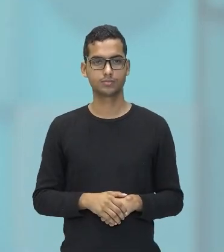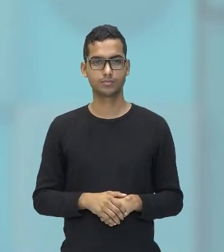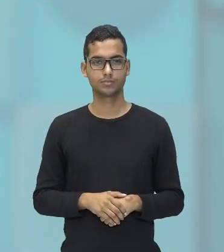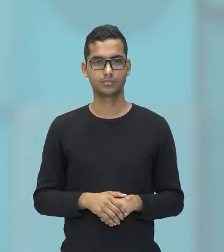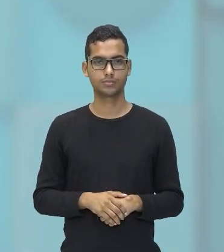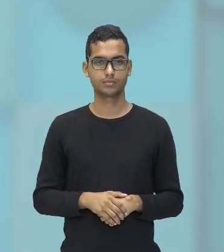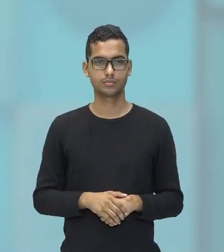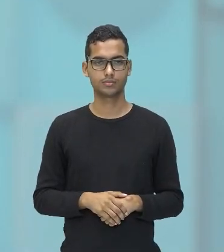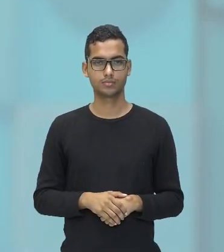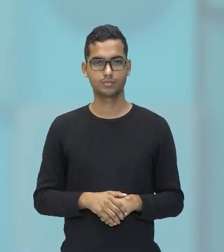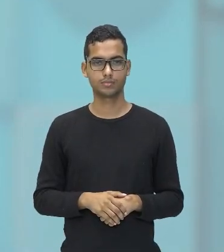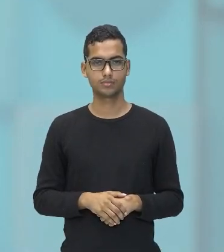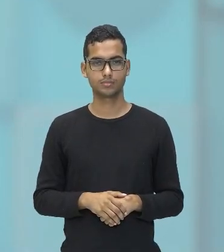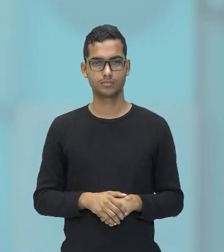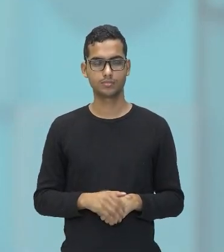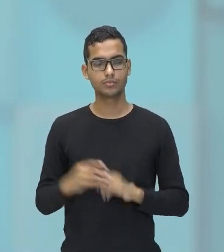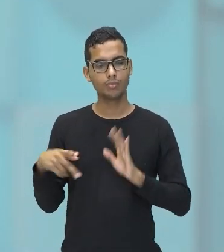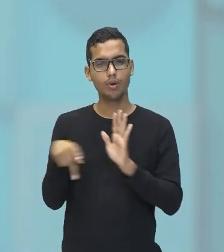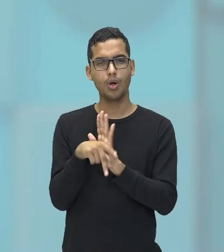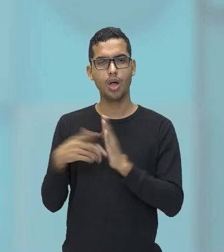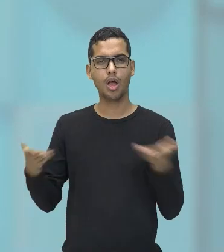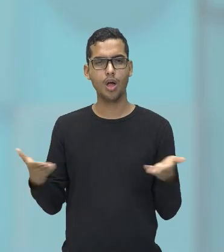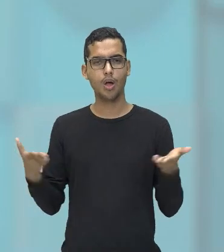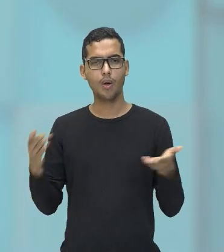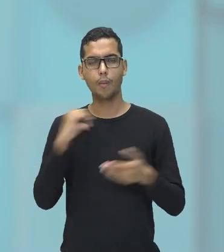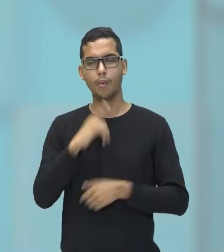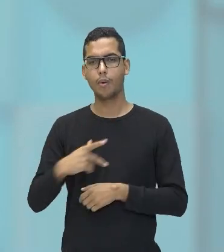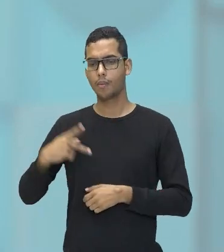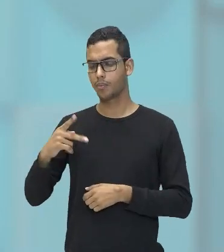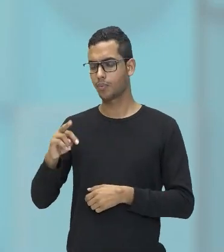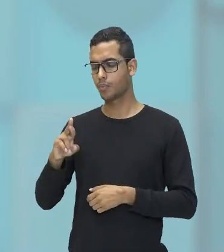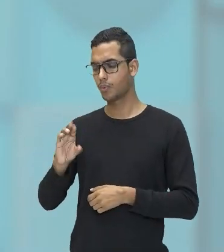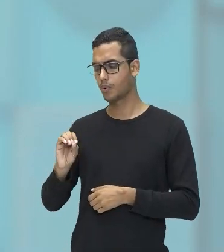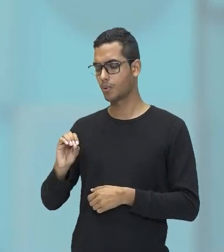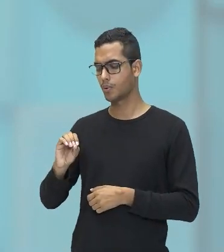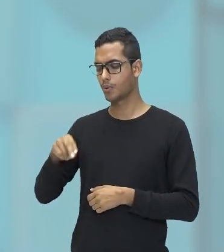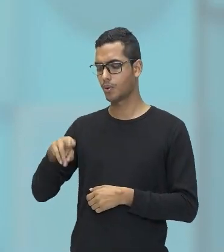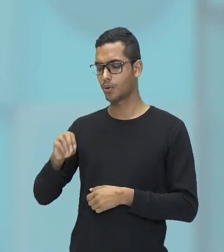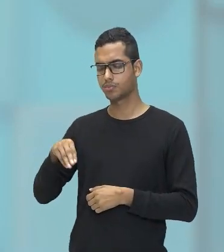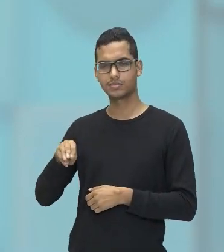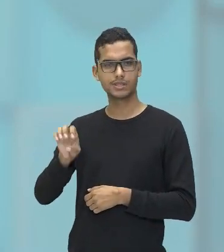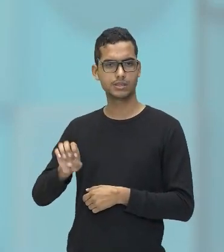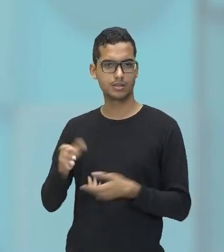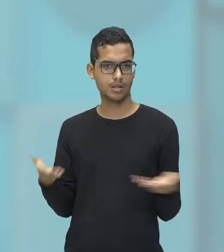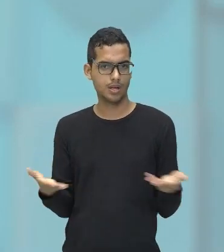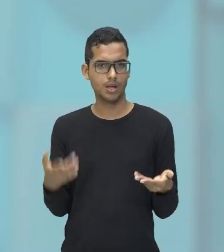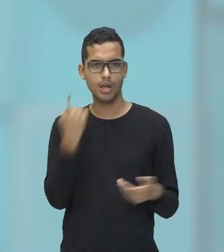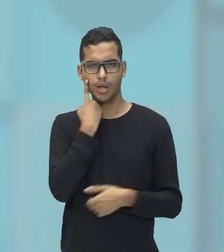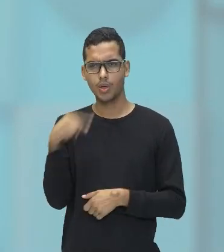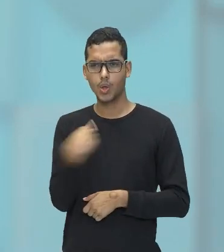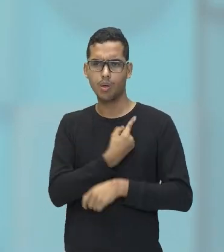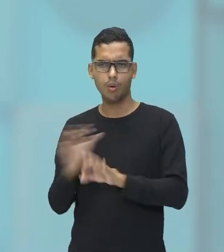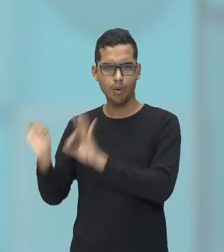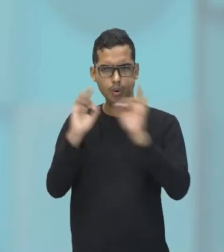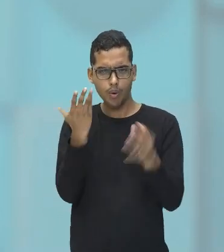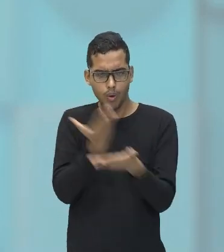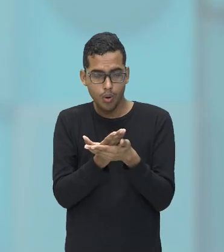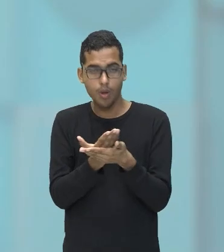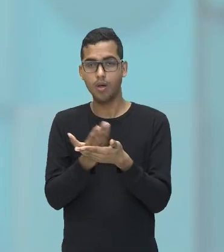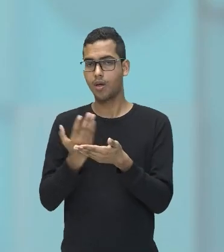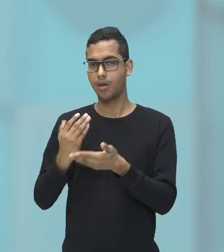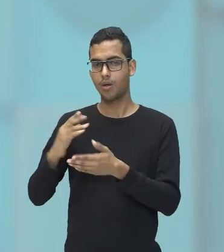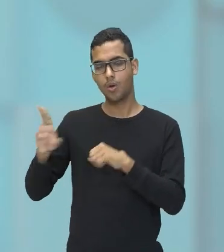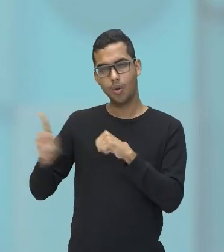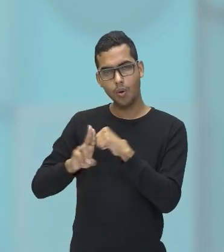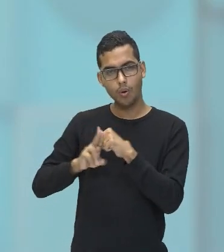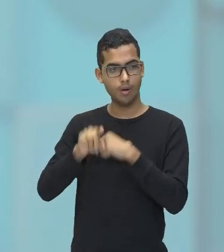do nosso pronome. Nós vamos agora conversar rapidamente com vocês sobre o pronome. A gente viu aí o pronome você